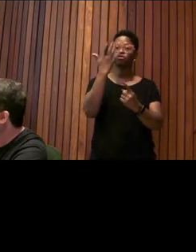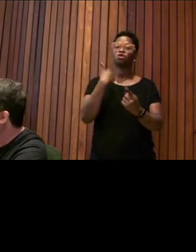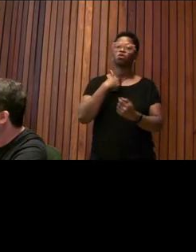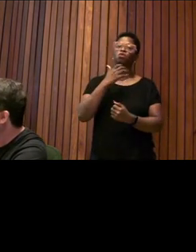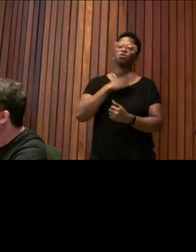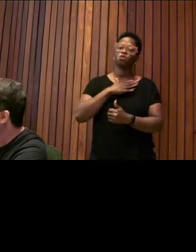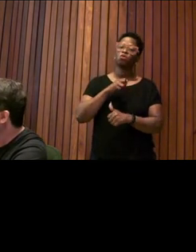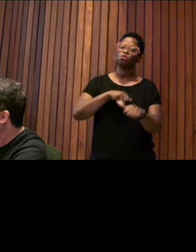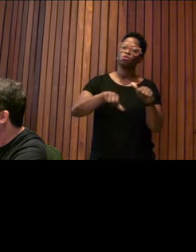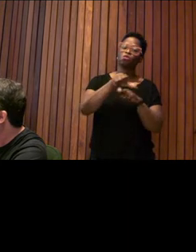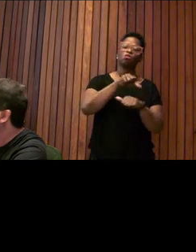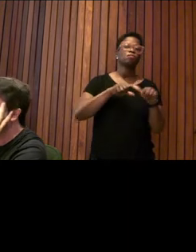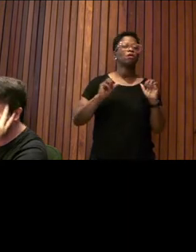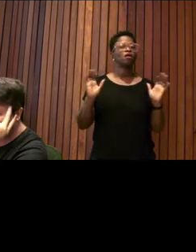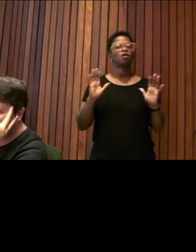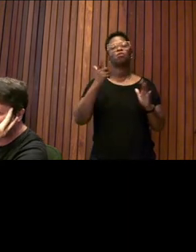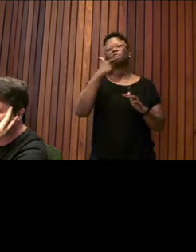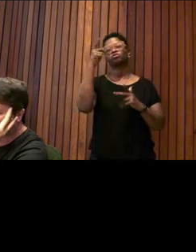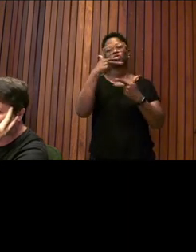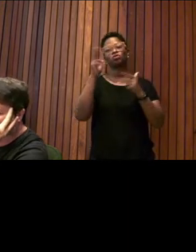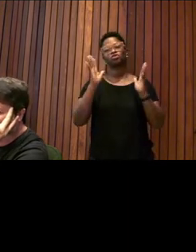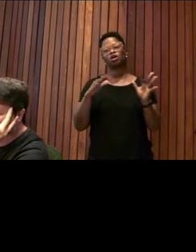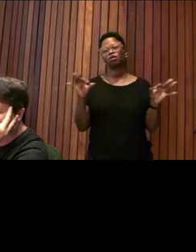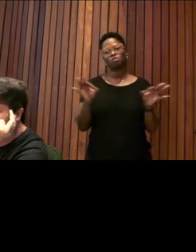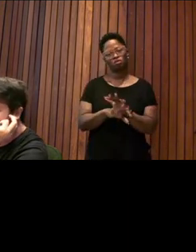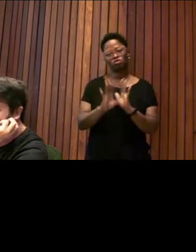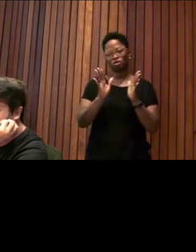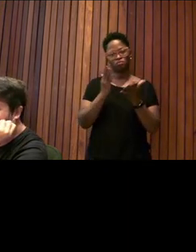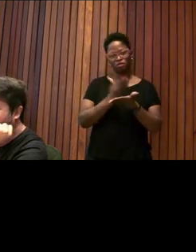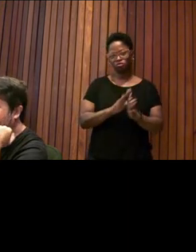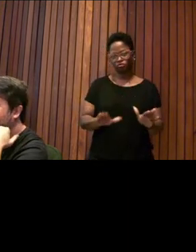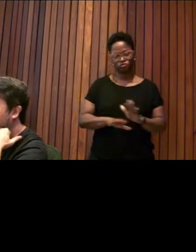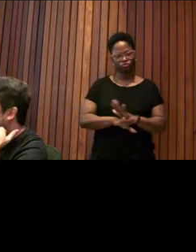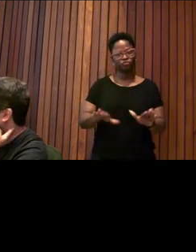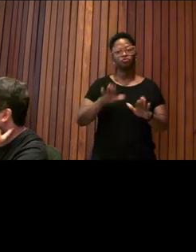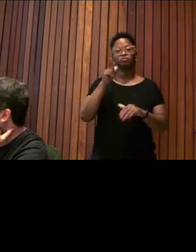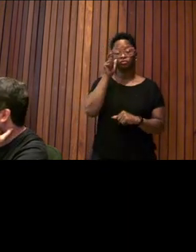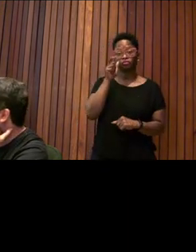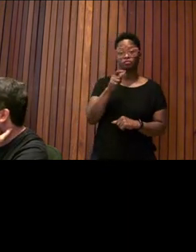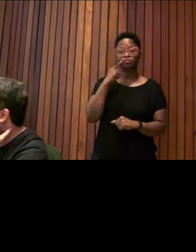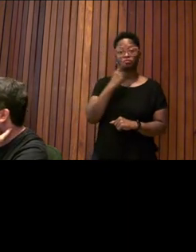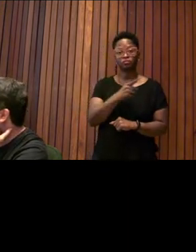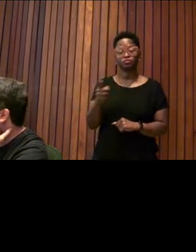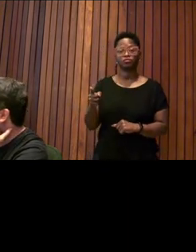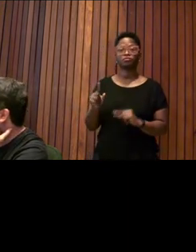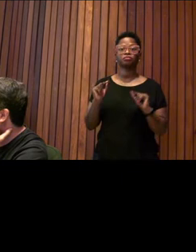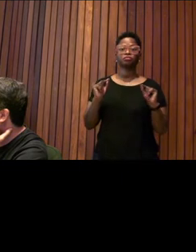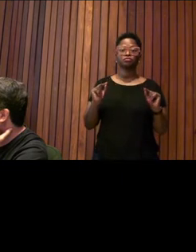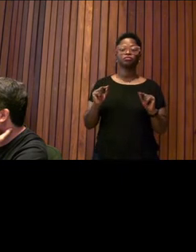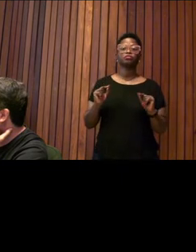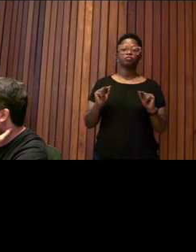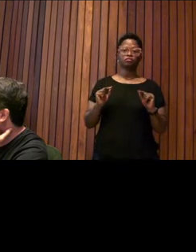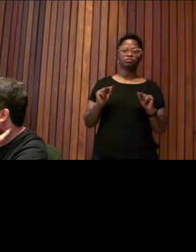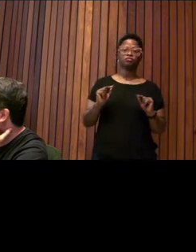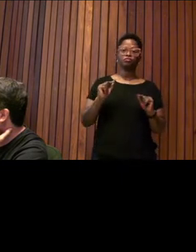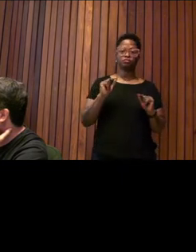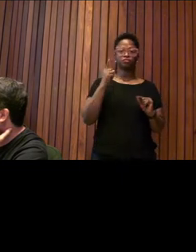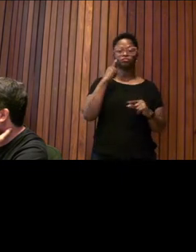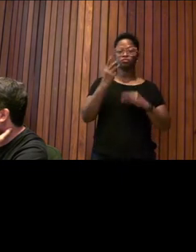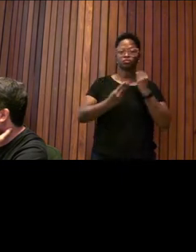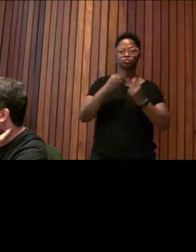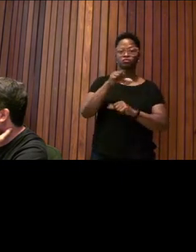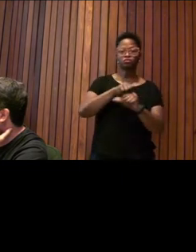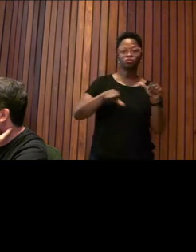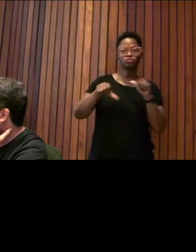de mexer na composição. Enfim, é uma coisa que, né, já foi, passou. Mas é muito interessante ver isso, né? Ver como que a gente